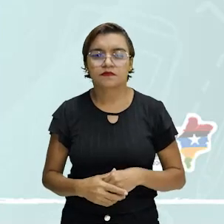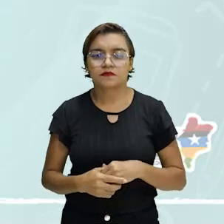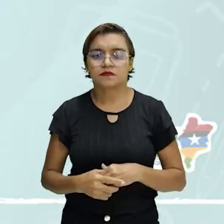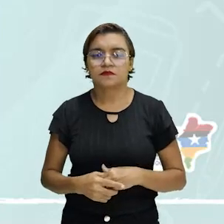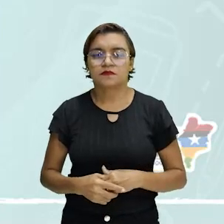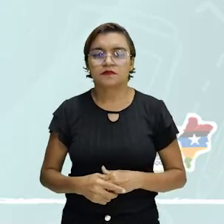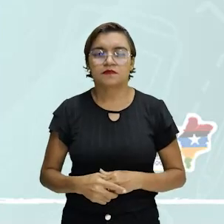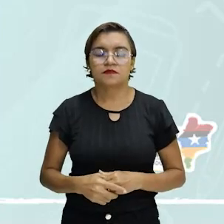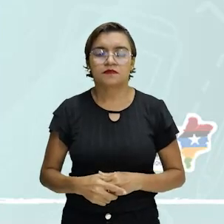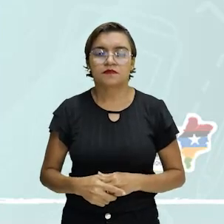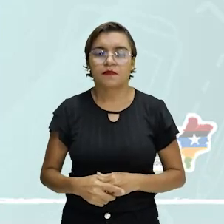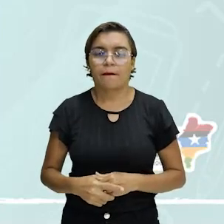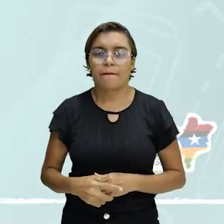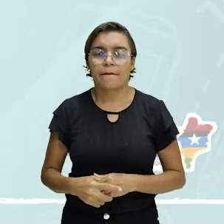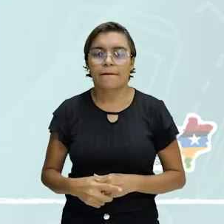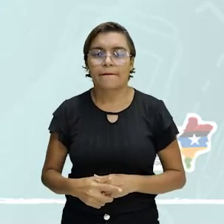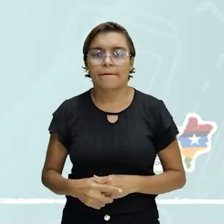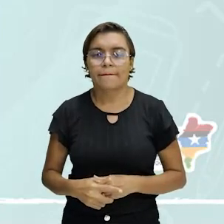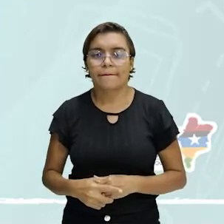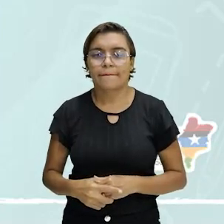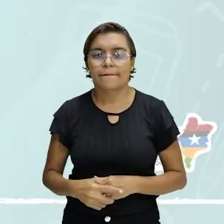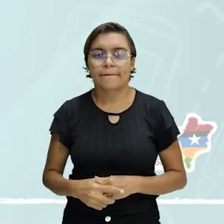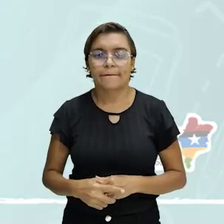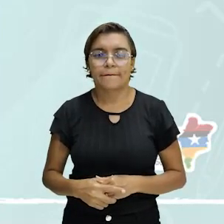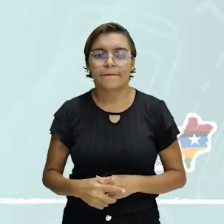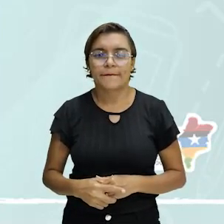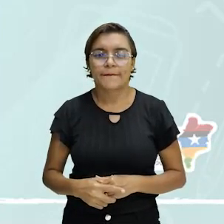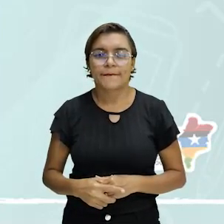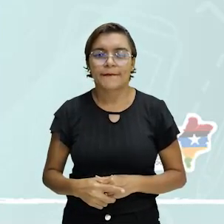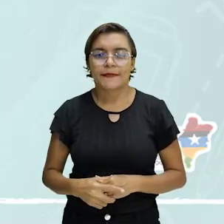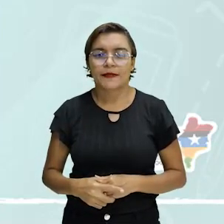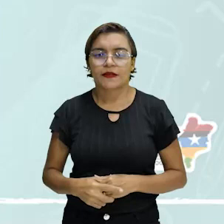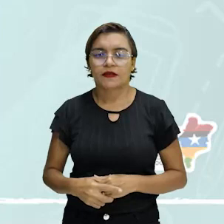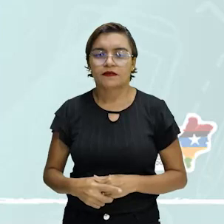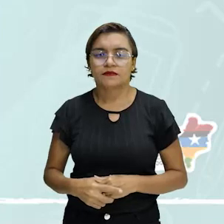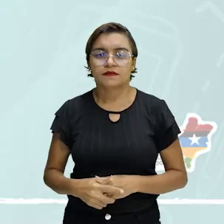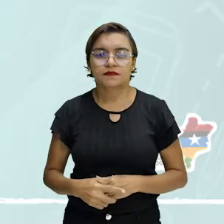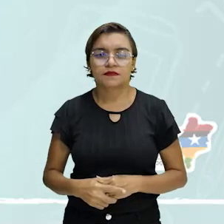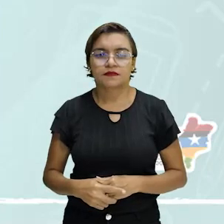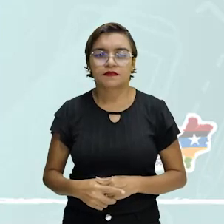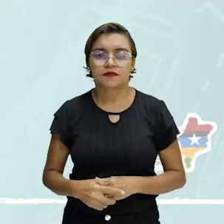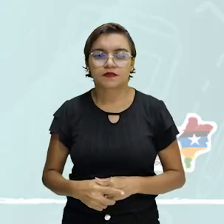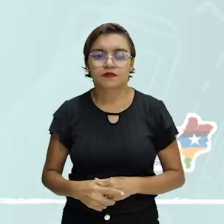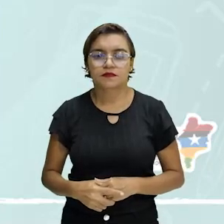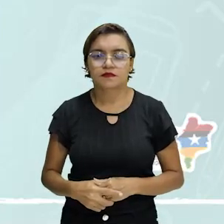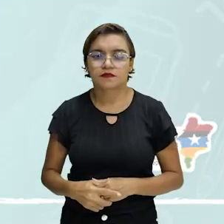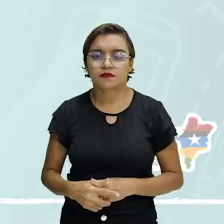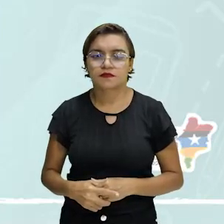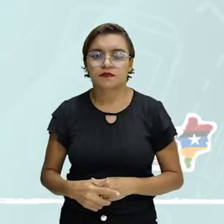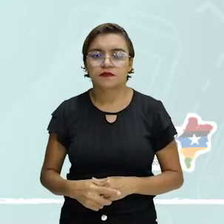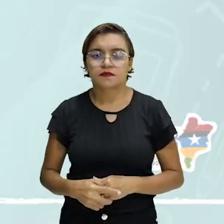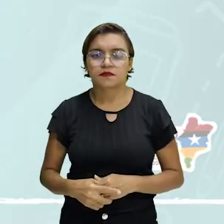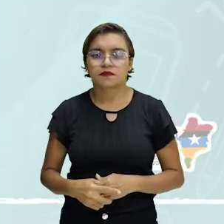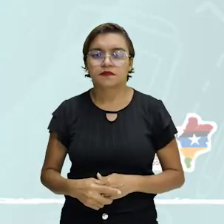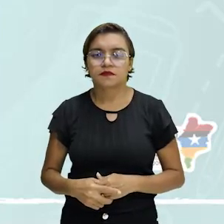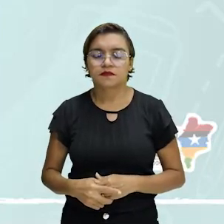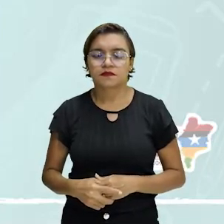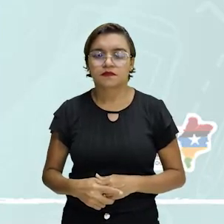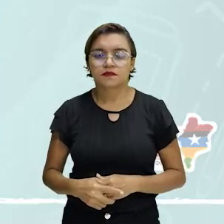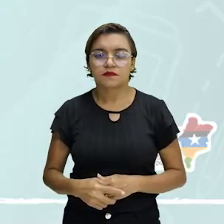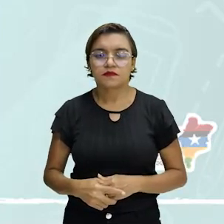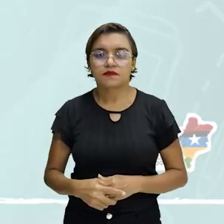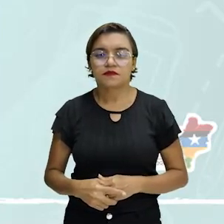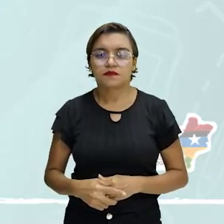cac3 é muito utilizada como material de construção e també também na produção de esculturas